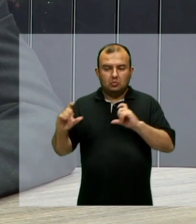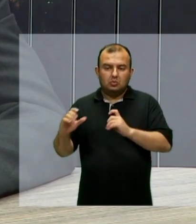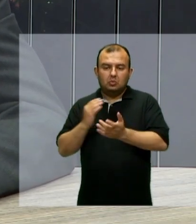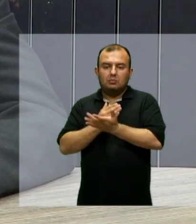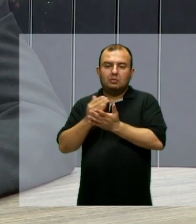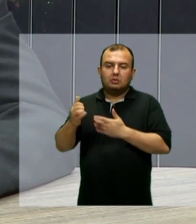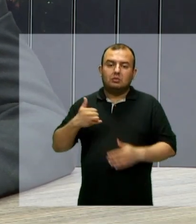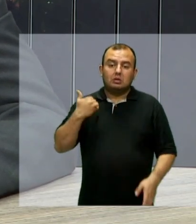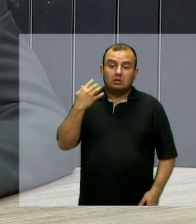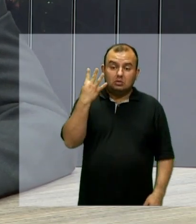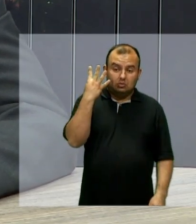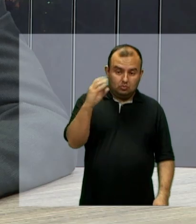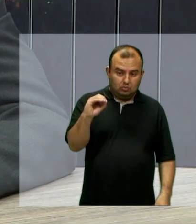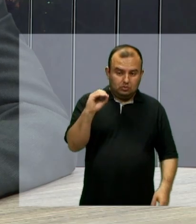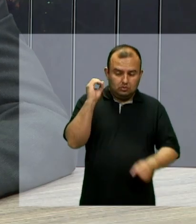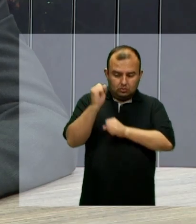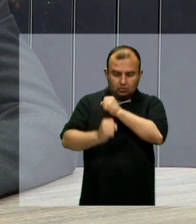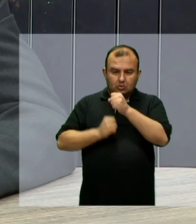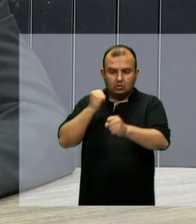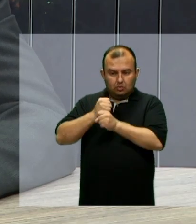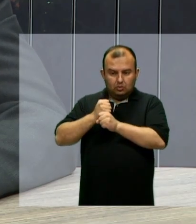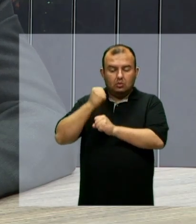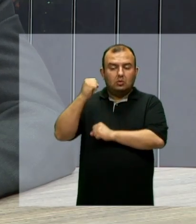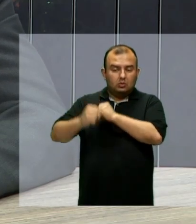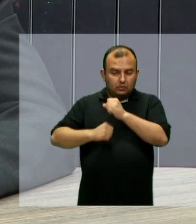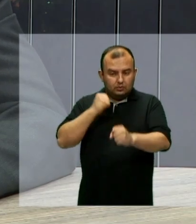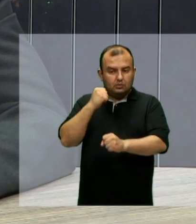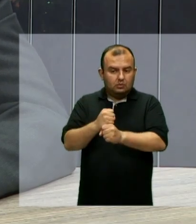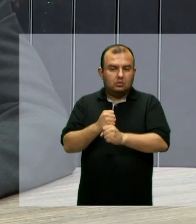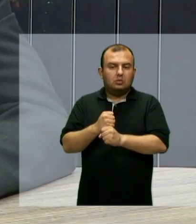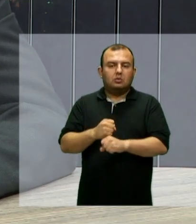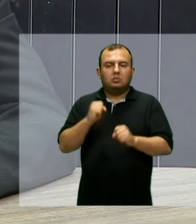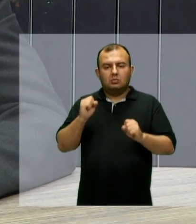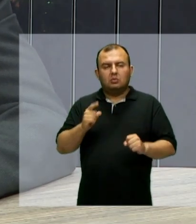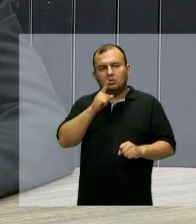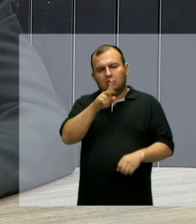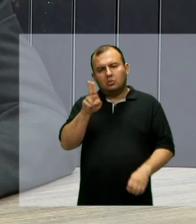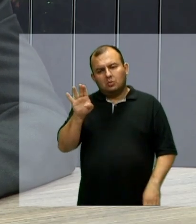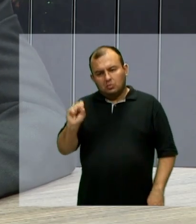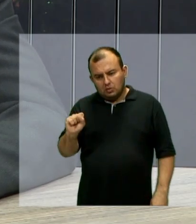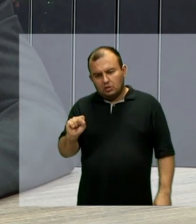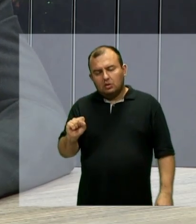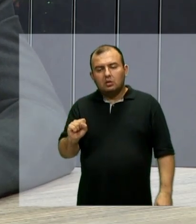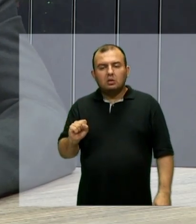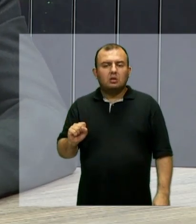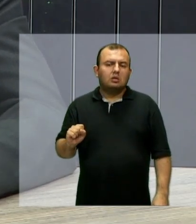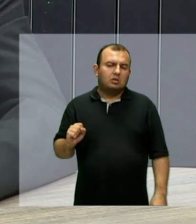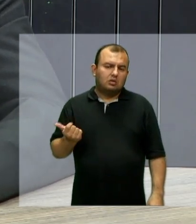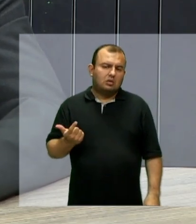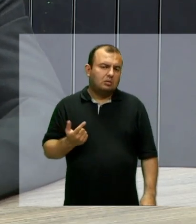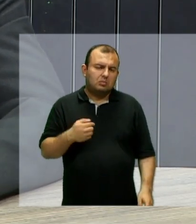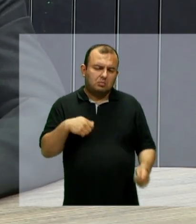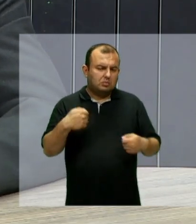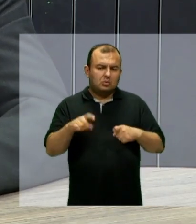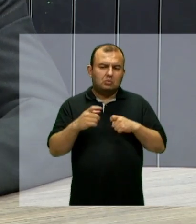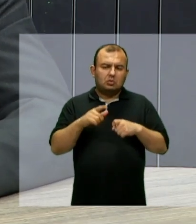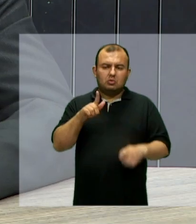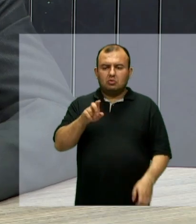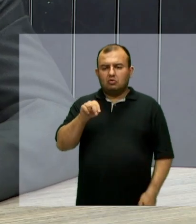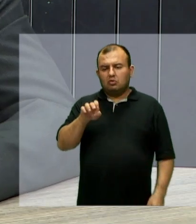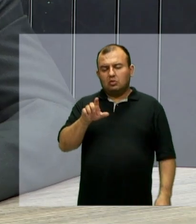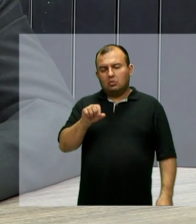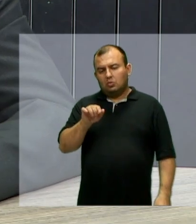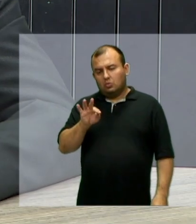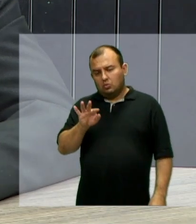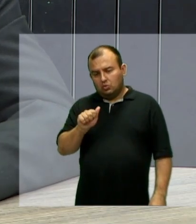dos 40 anos, anualmente, né? Então, ela pode ir no postinho de saúde, mesmo que não seja um ginecologista, ele pode